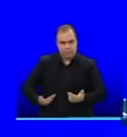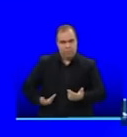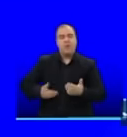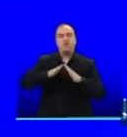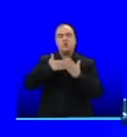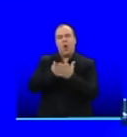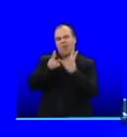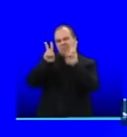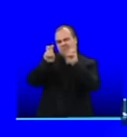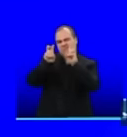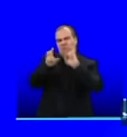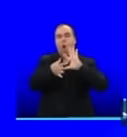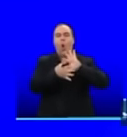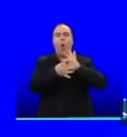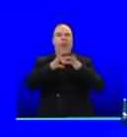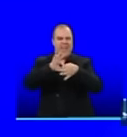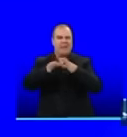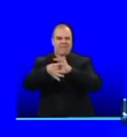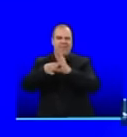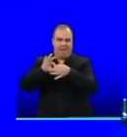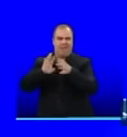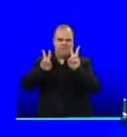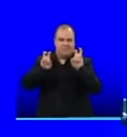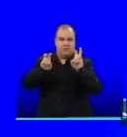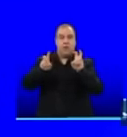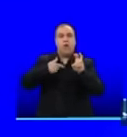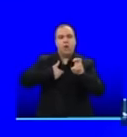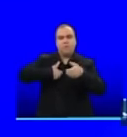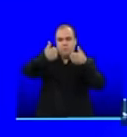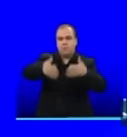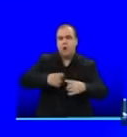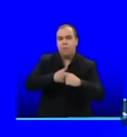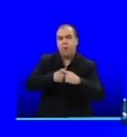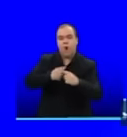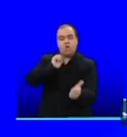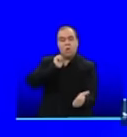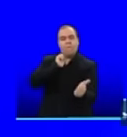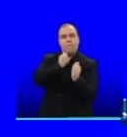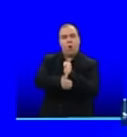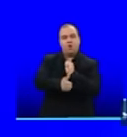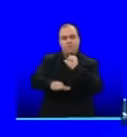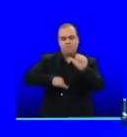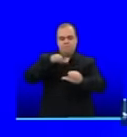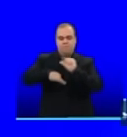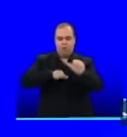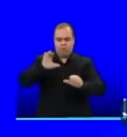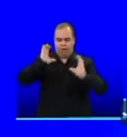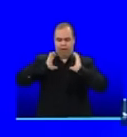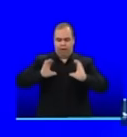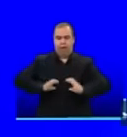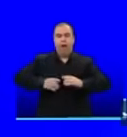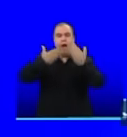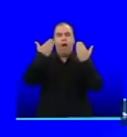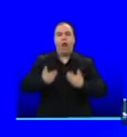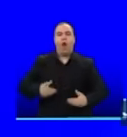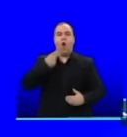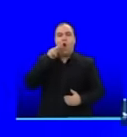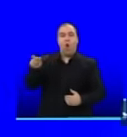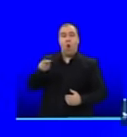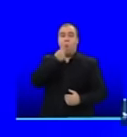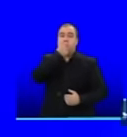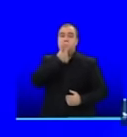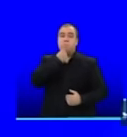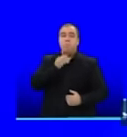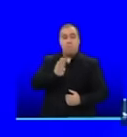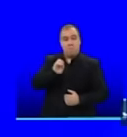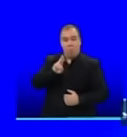fazer o formato de escola olímpica, eu vou explicar por quê. Porque o esporte molda caráter. Você pode olhar pro Boulos, ele não pratica